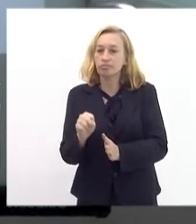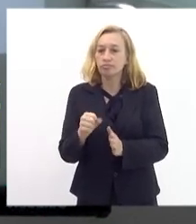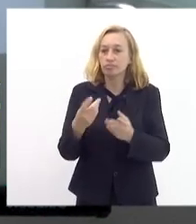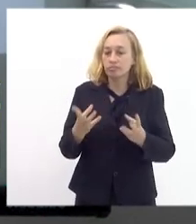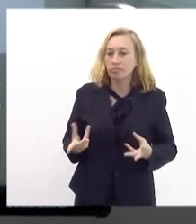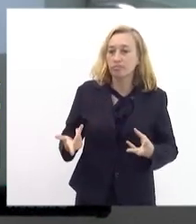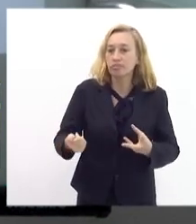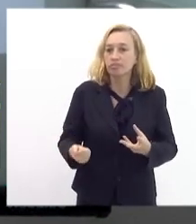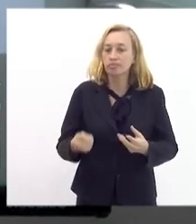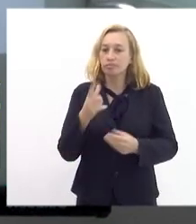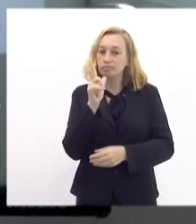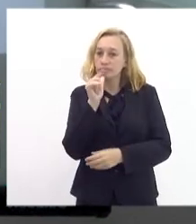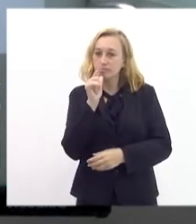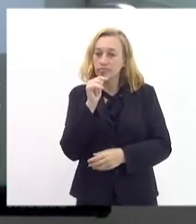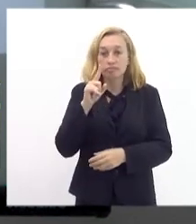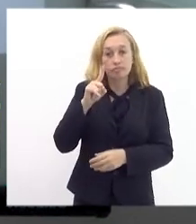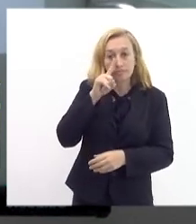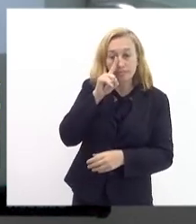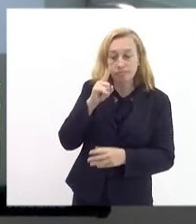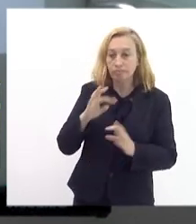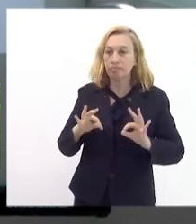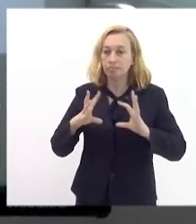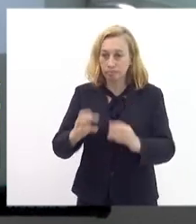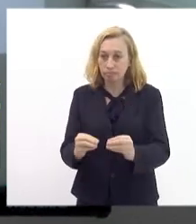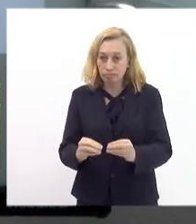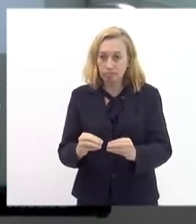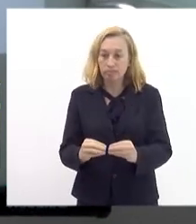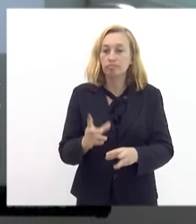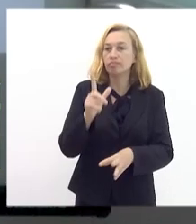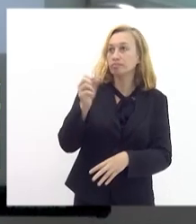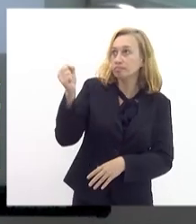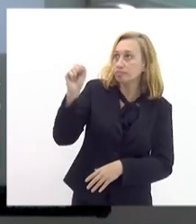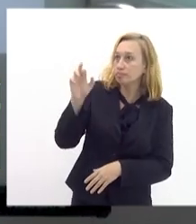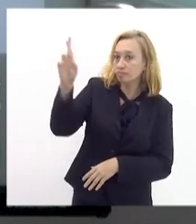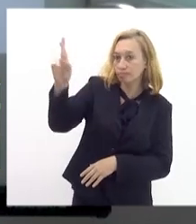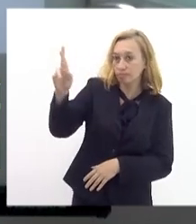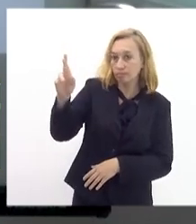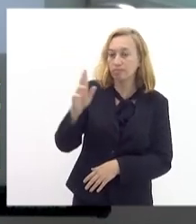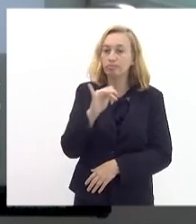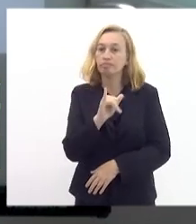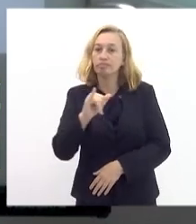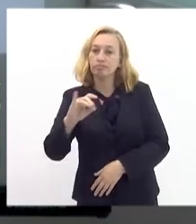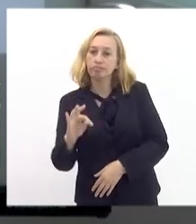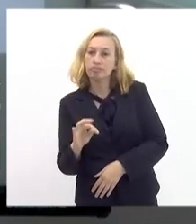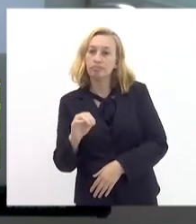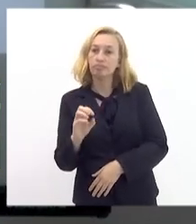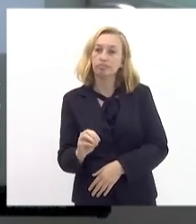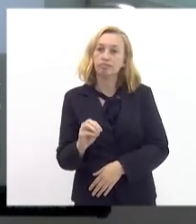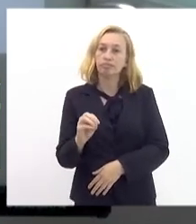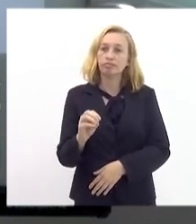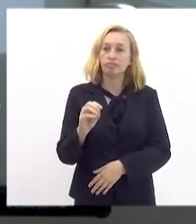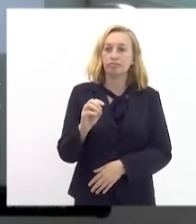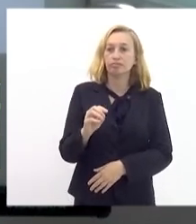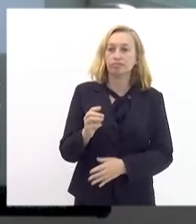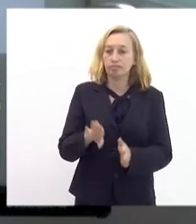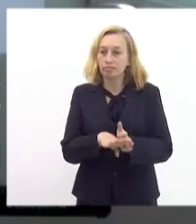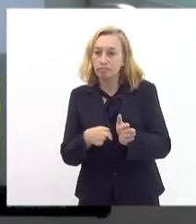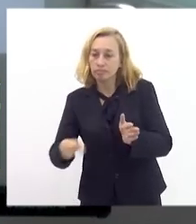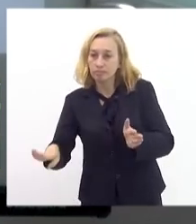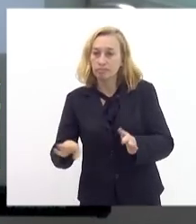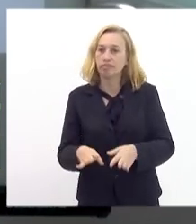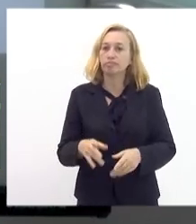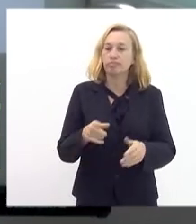na análise de risco desse empreendimento na qualidade do ar da biota aquática atividade de